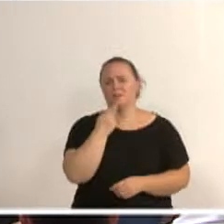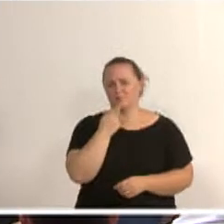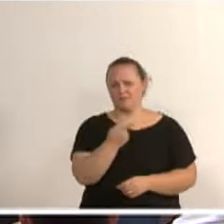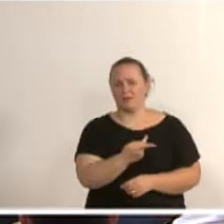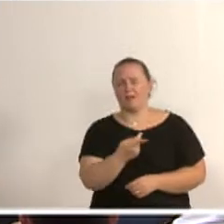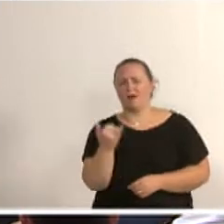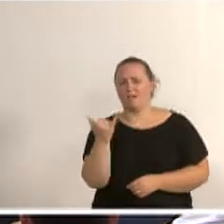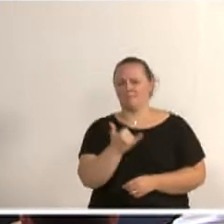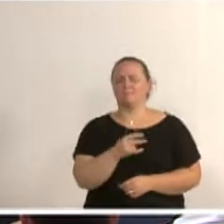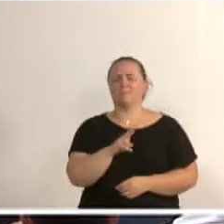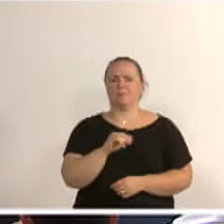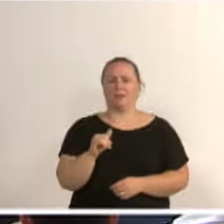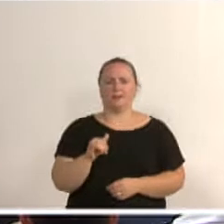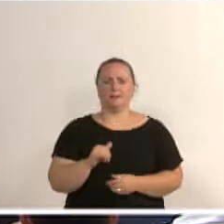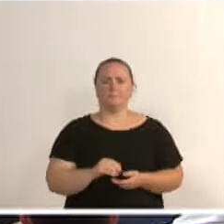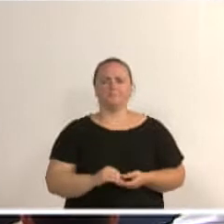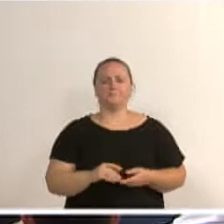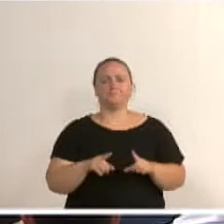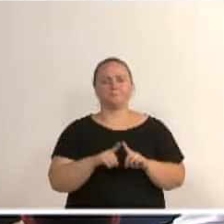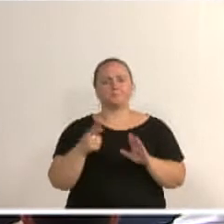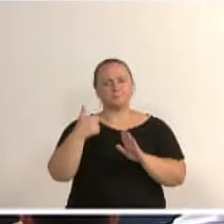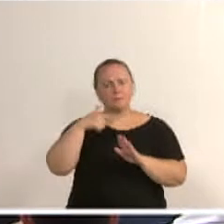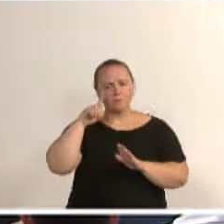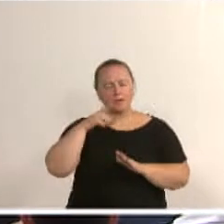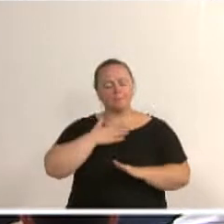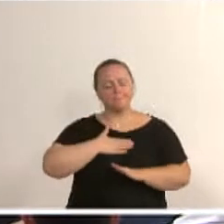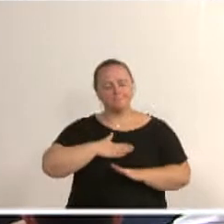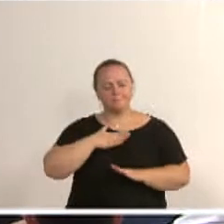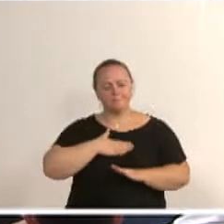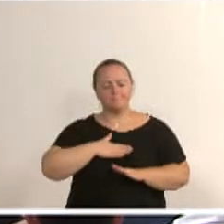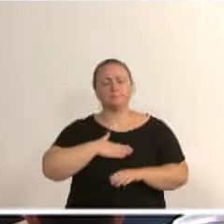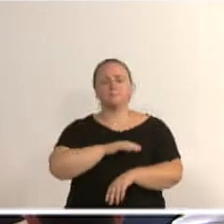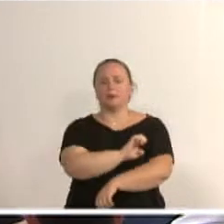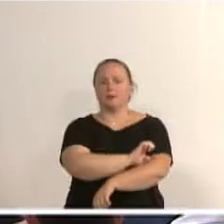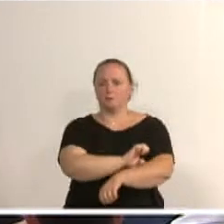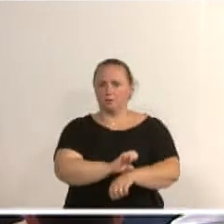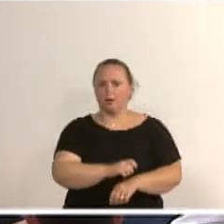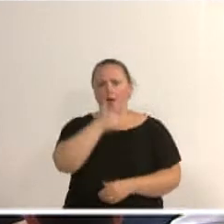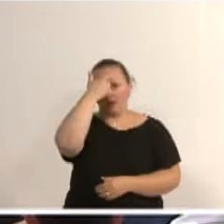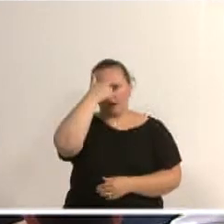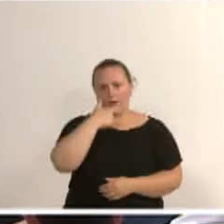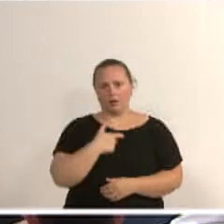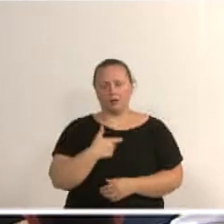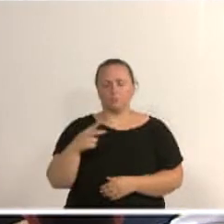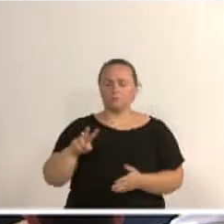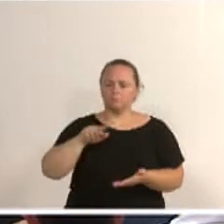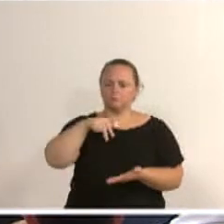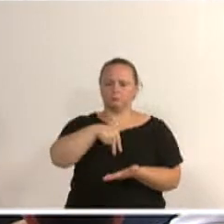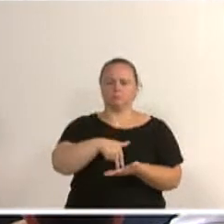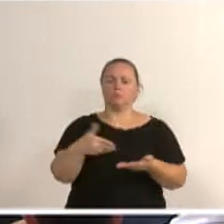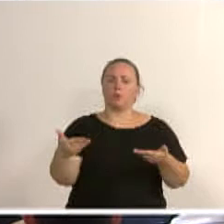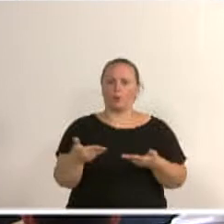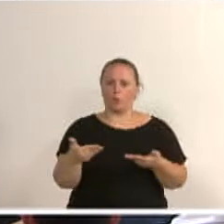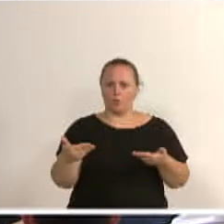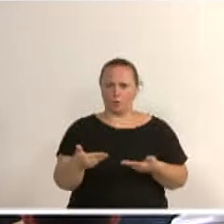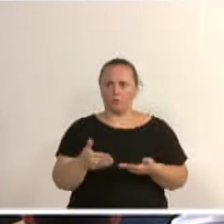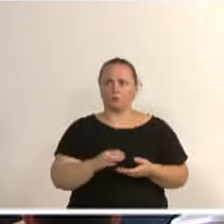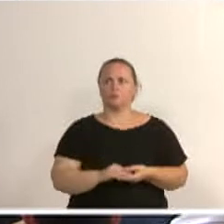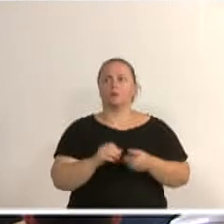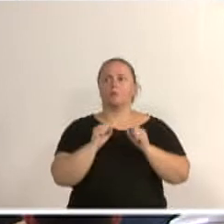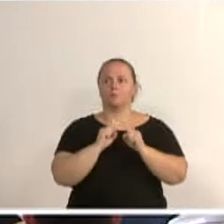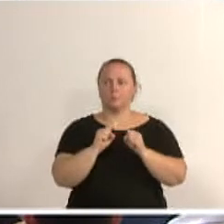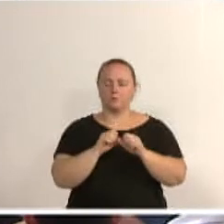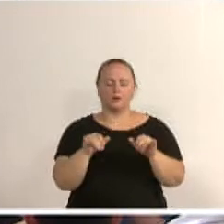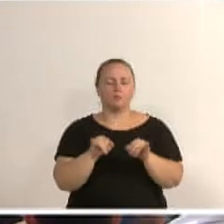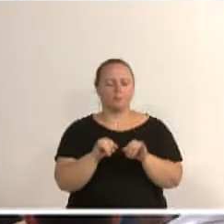vocês. Mas ali eu, ponderadamente e educadamente, eu fui educado, como sou e como venho falar aqui. Podia estar falando um monte de